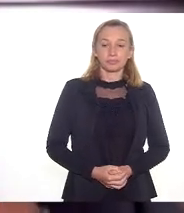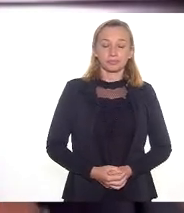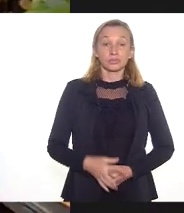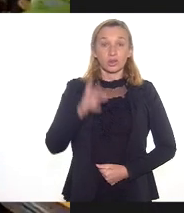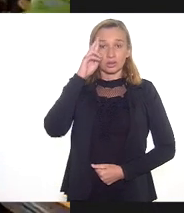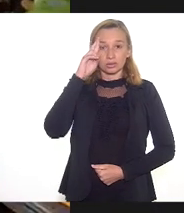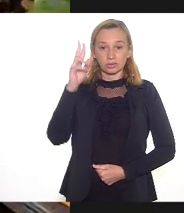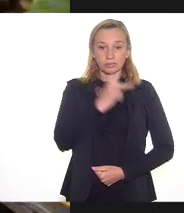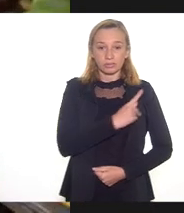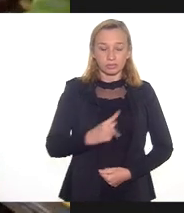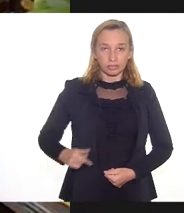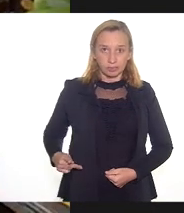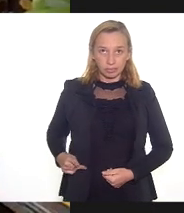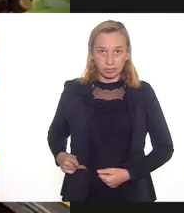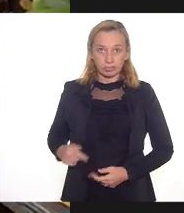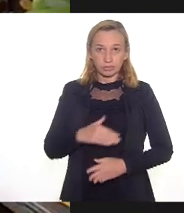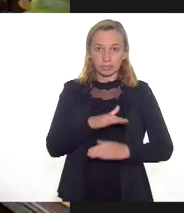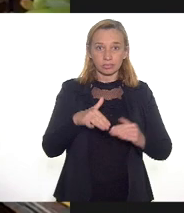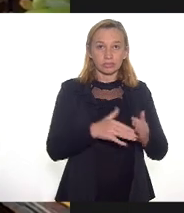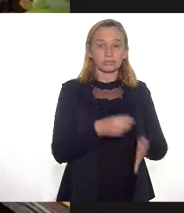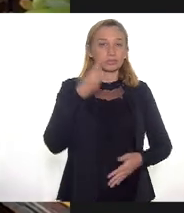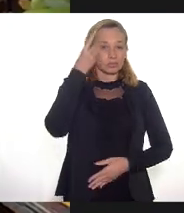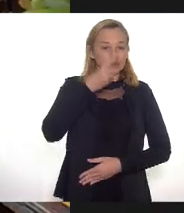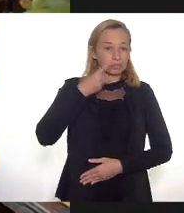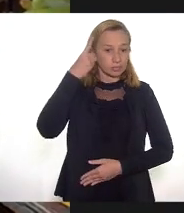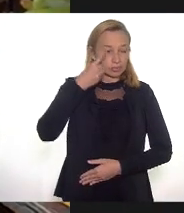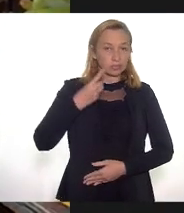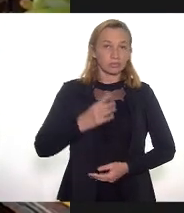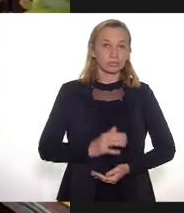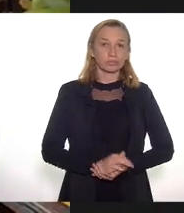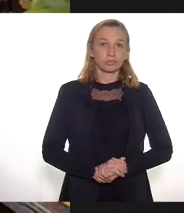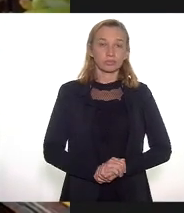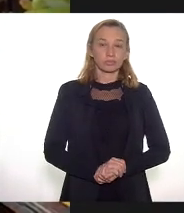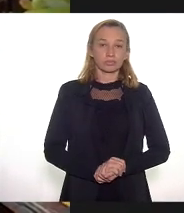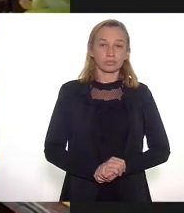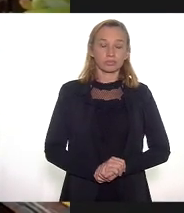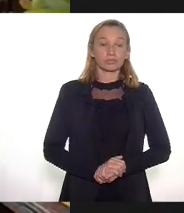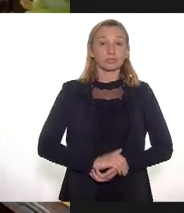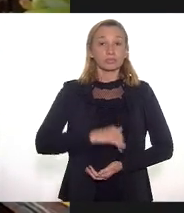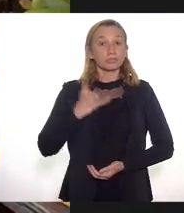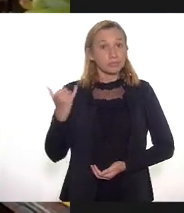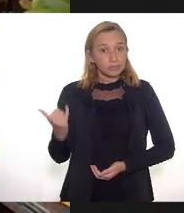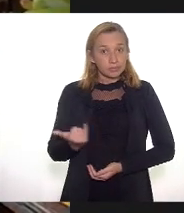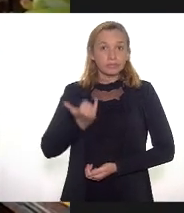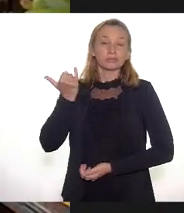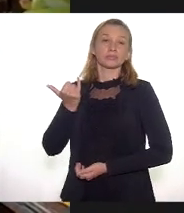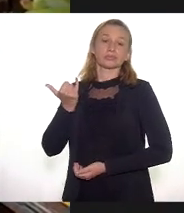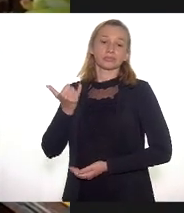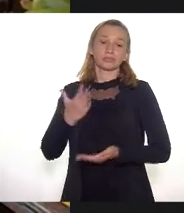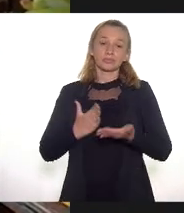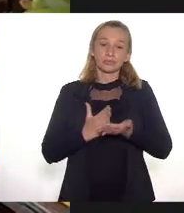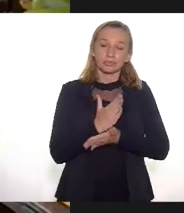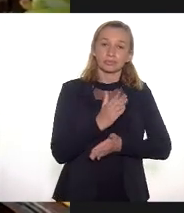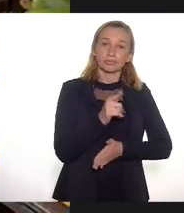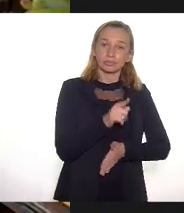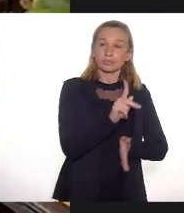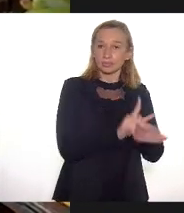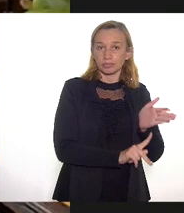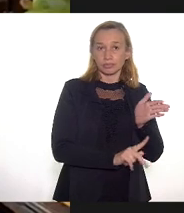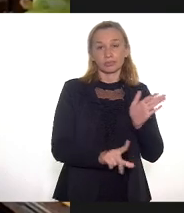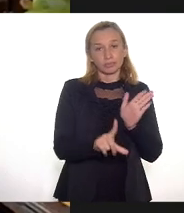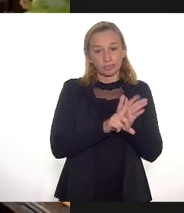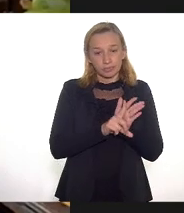Senhor presidente, senhoras deputadas, senhores deputados, muito importante a aprovação desse projeto de